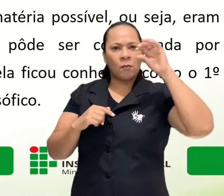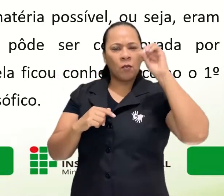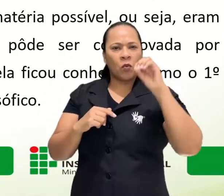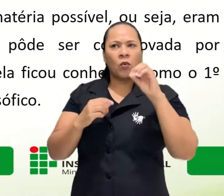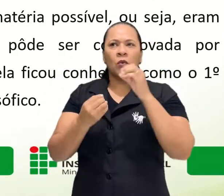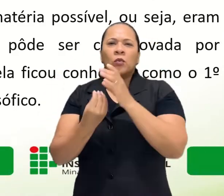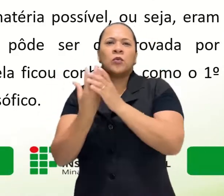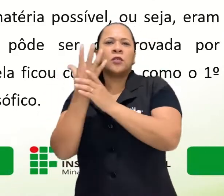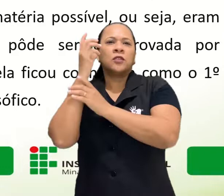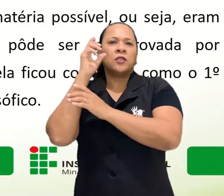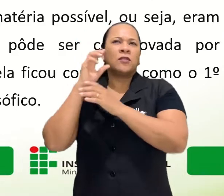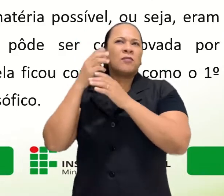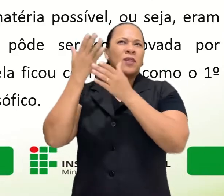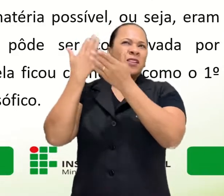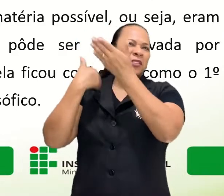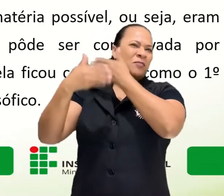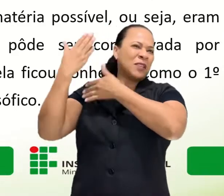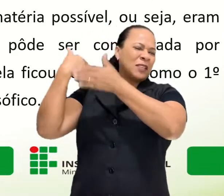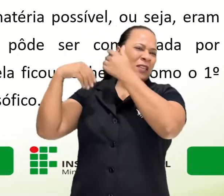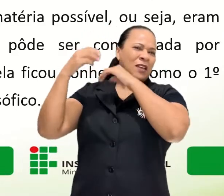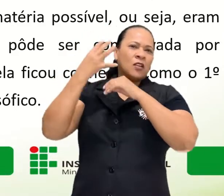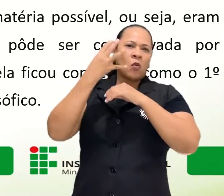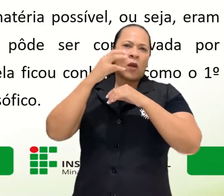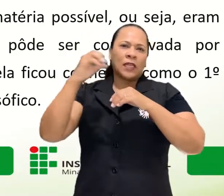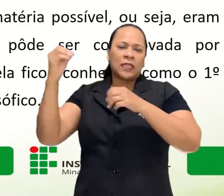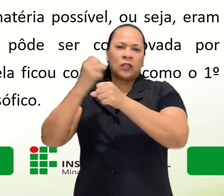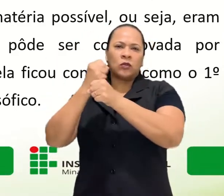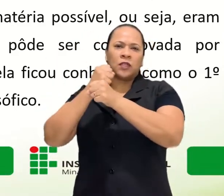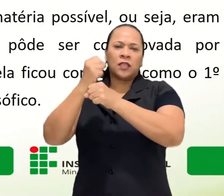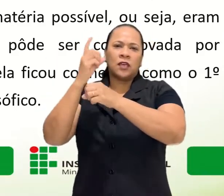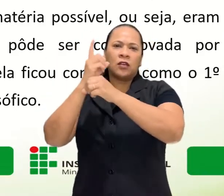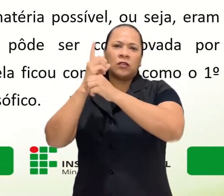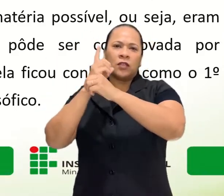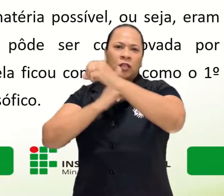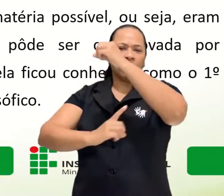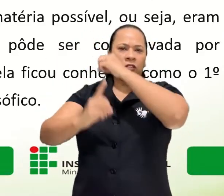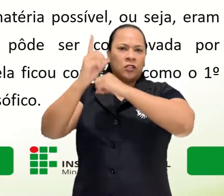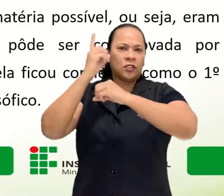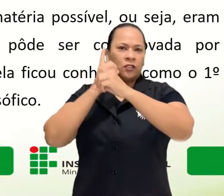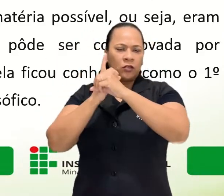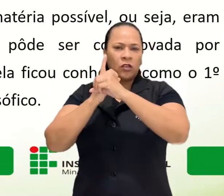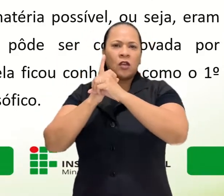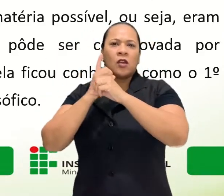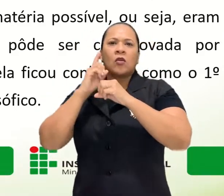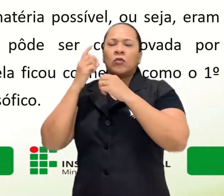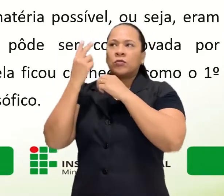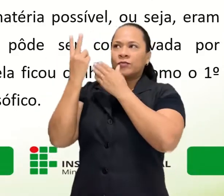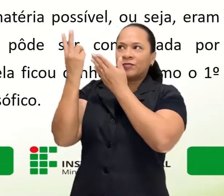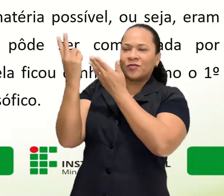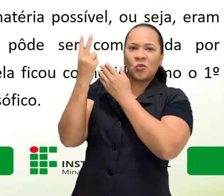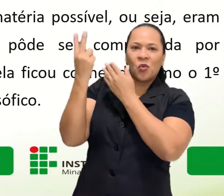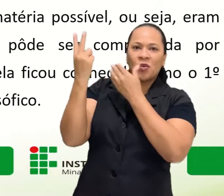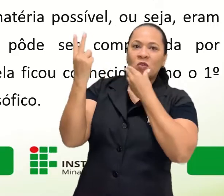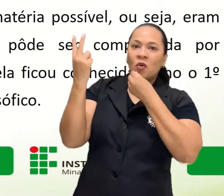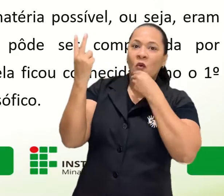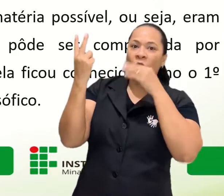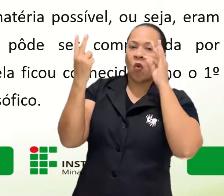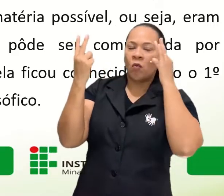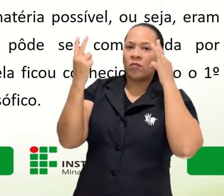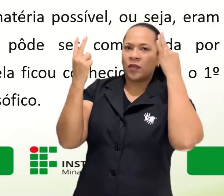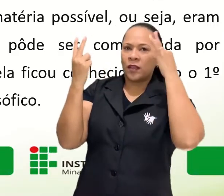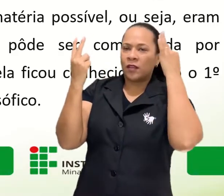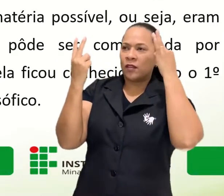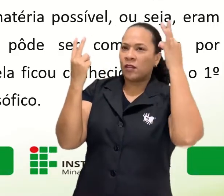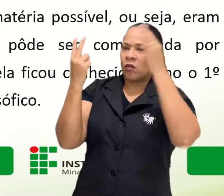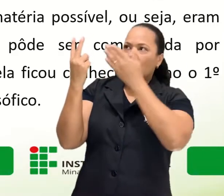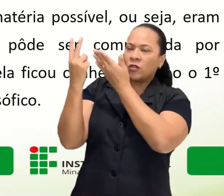por volta de 400 anos de Cristo com os filósofos gregos Demócrito e Leucipo, que